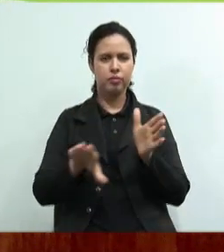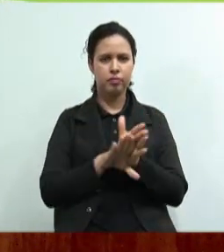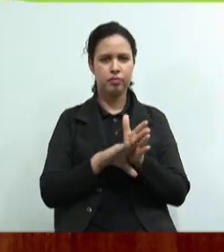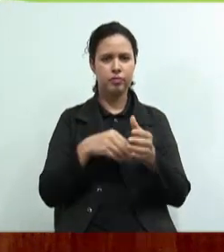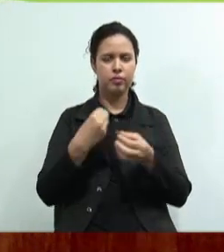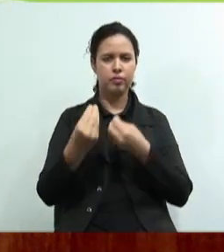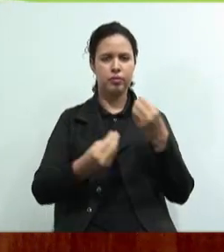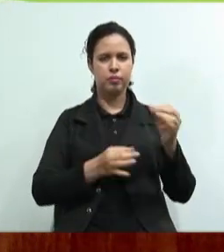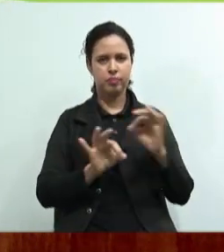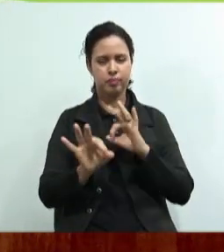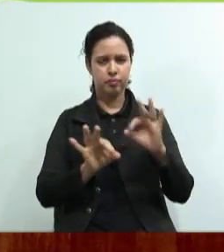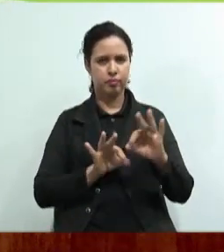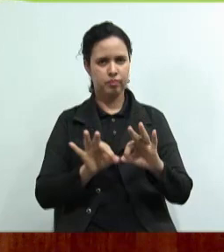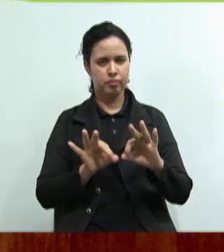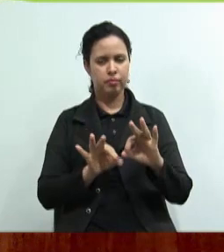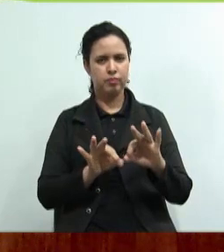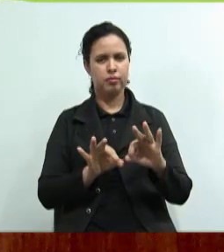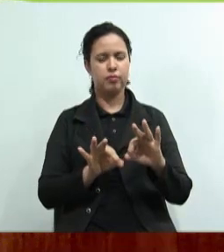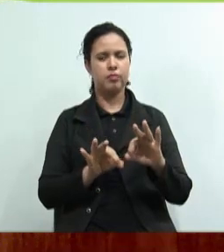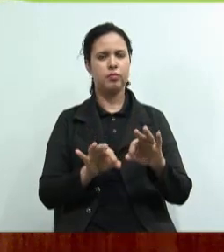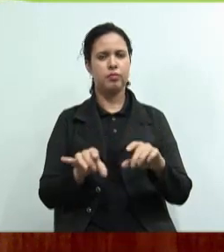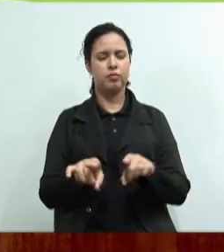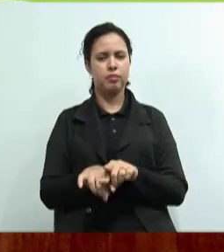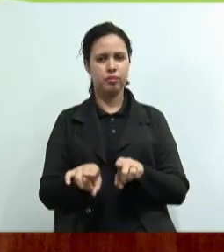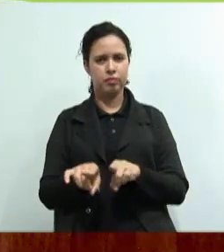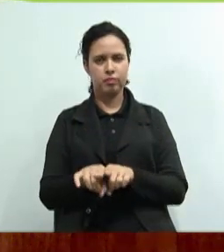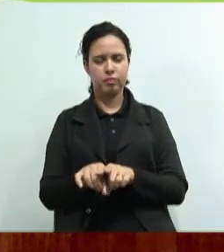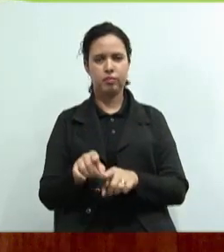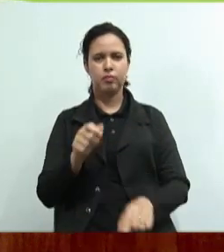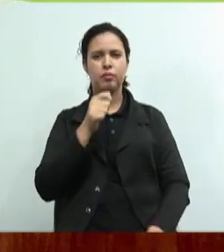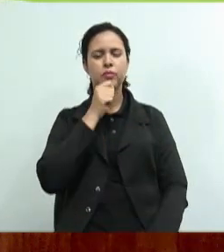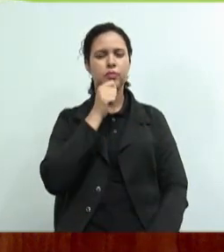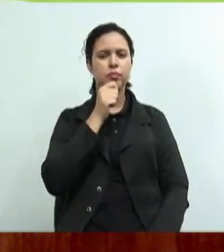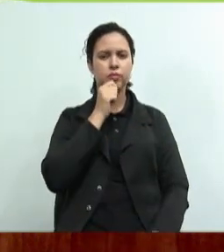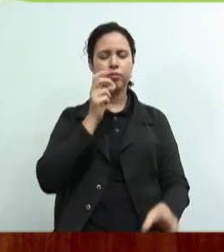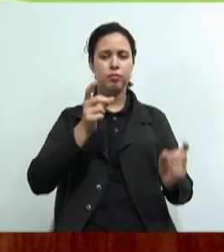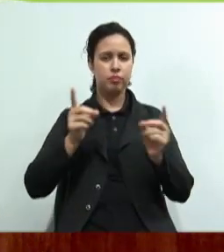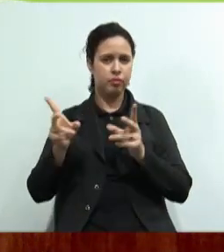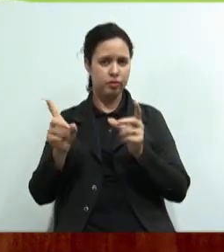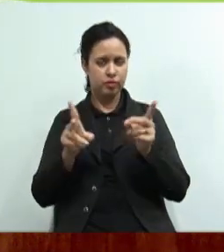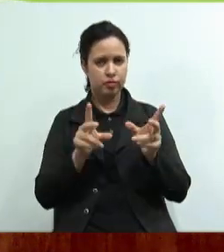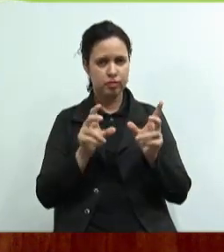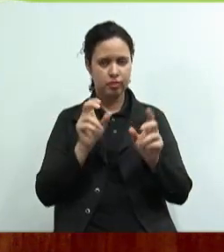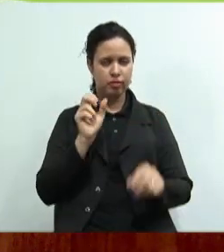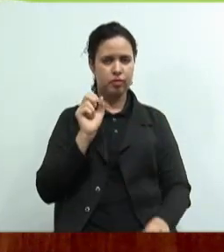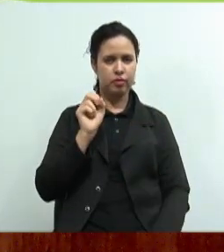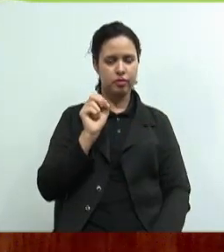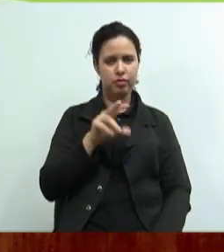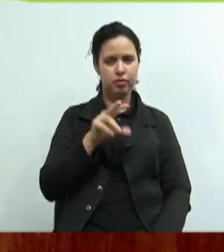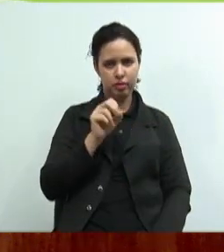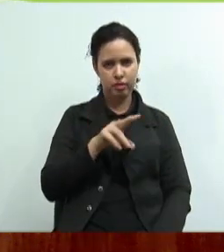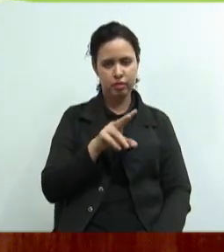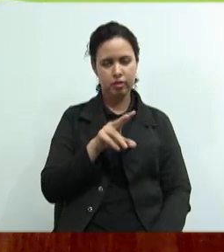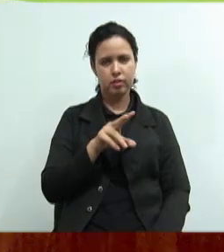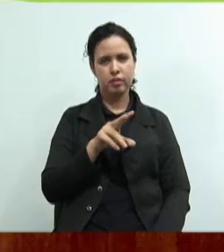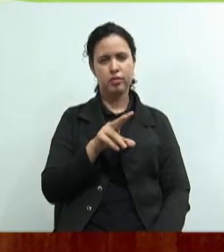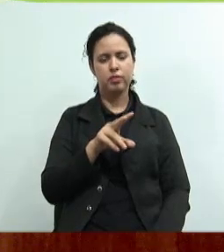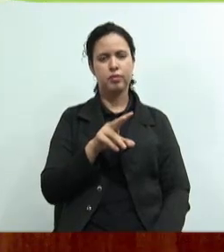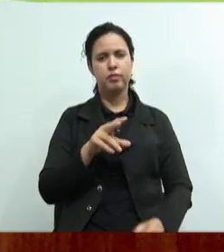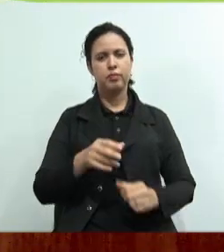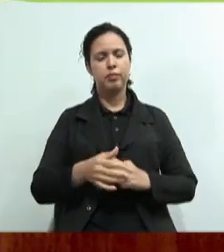ele foi produzido, de preferência sem veneno e com a menor quantidade possível de